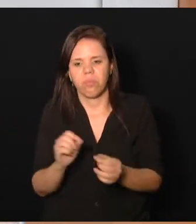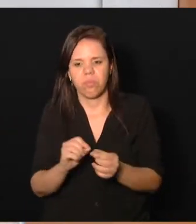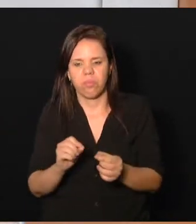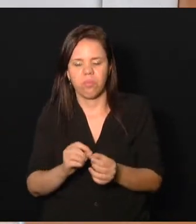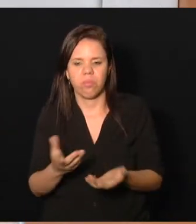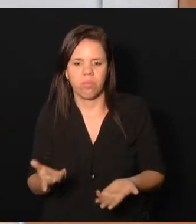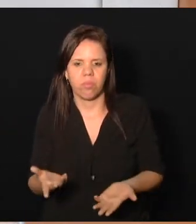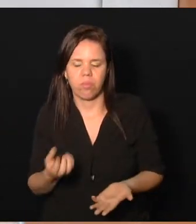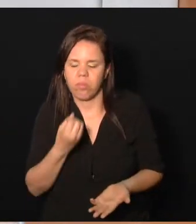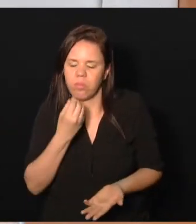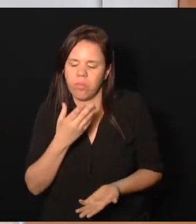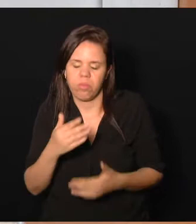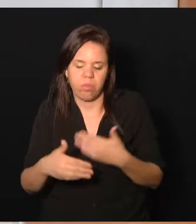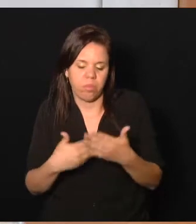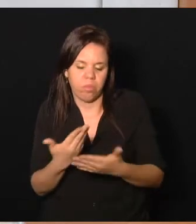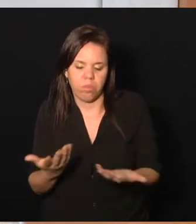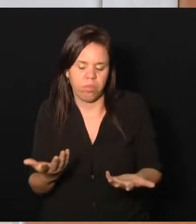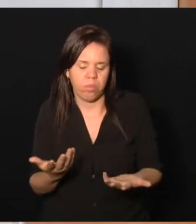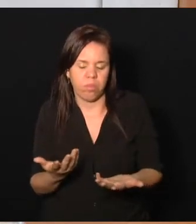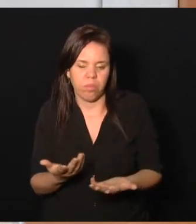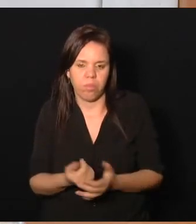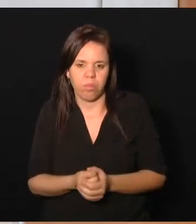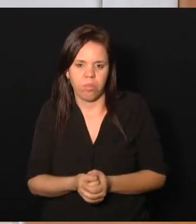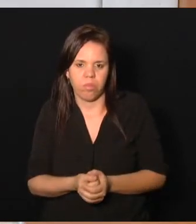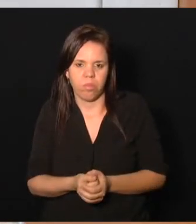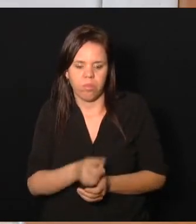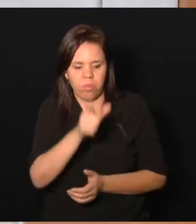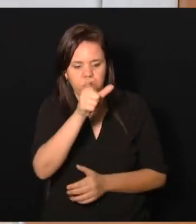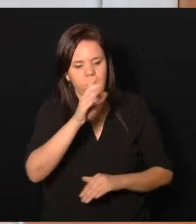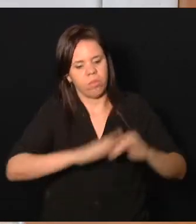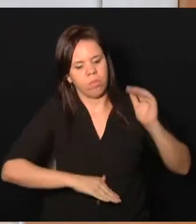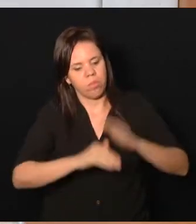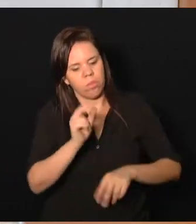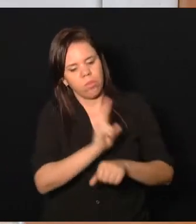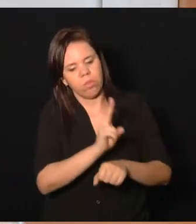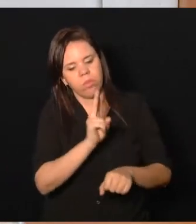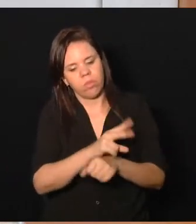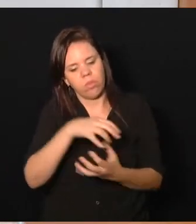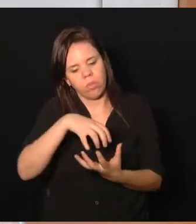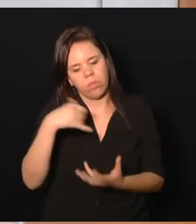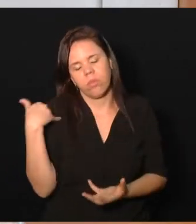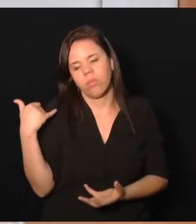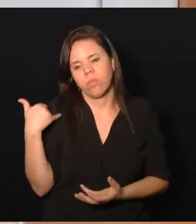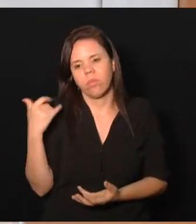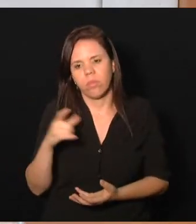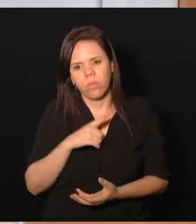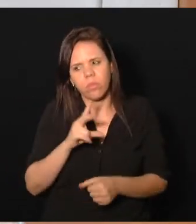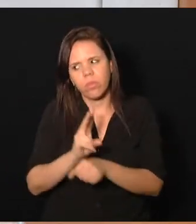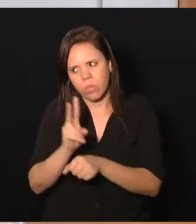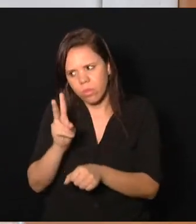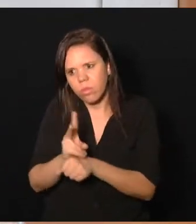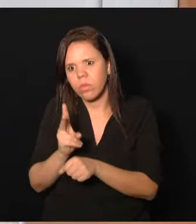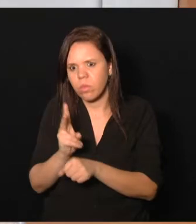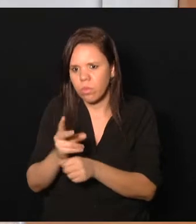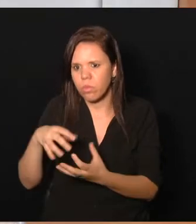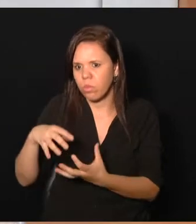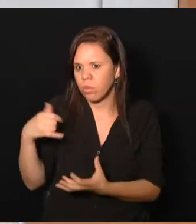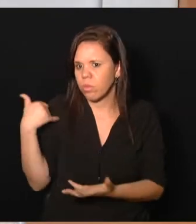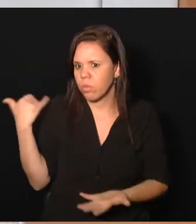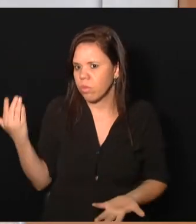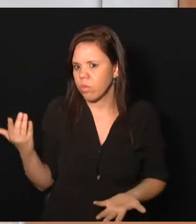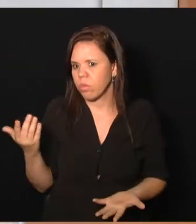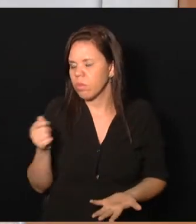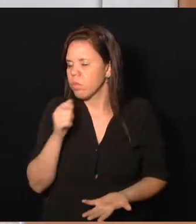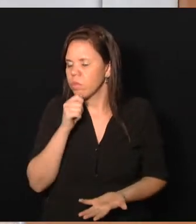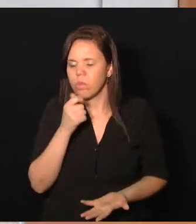coisa muito boa nesse sentido. Os cuidadores, eles tratam das pessoas, cuidam dessas pessoas, mas